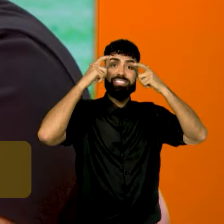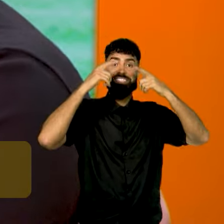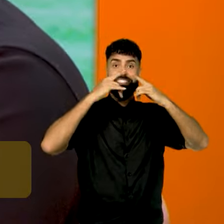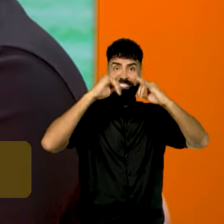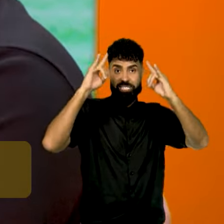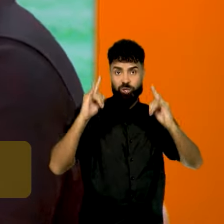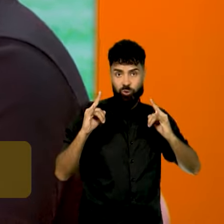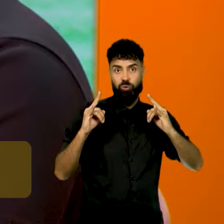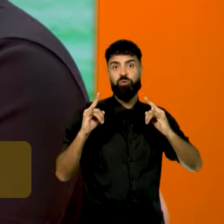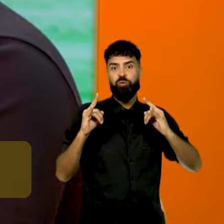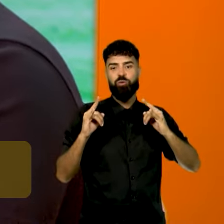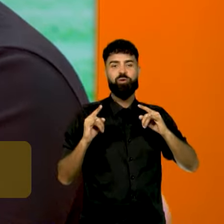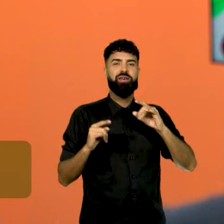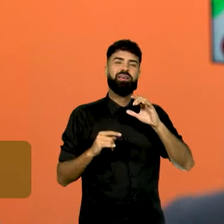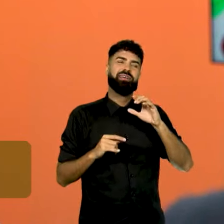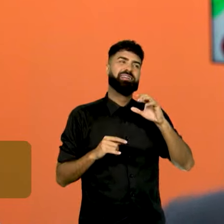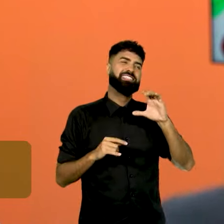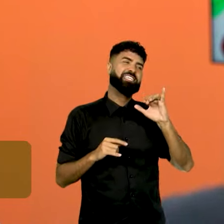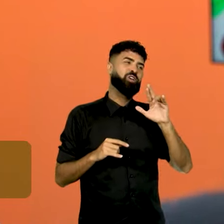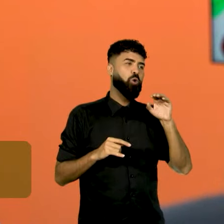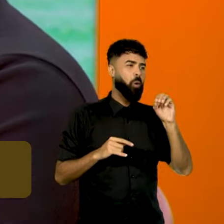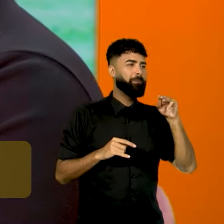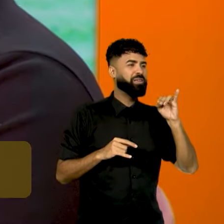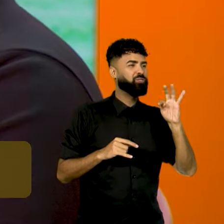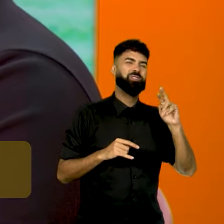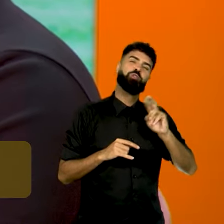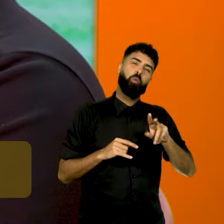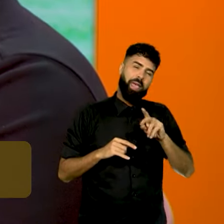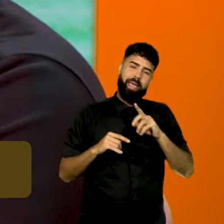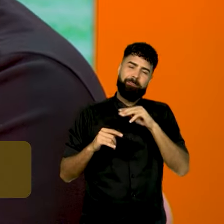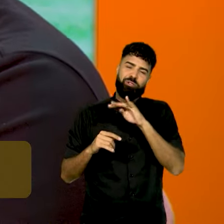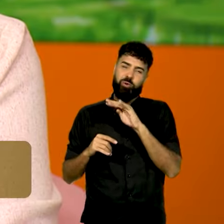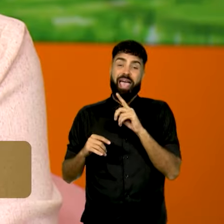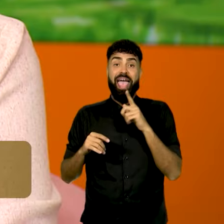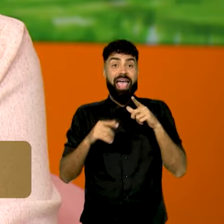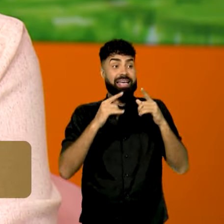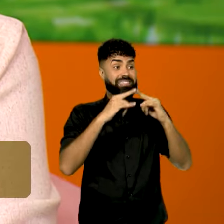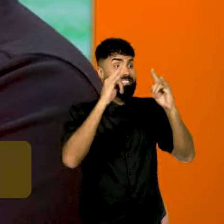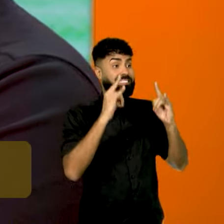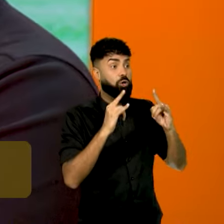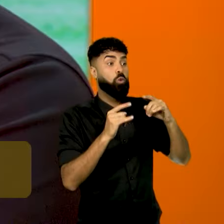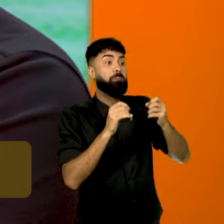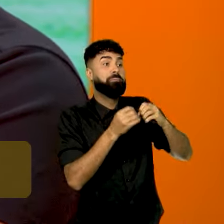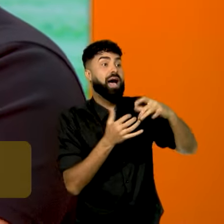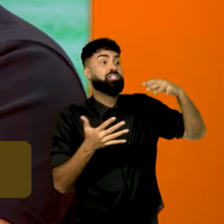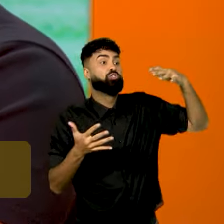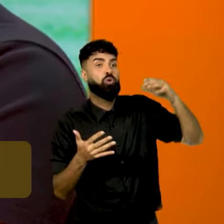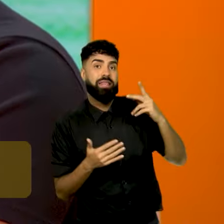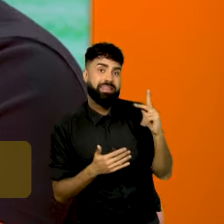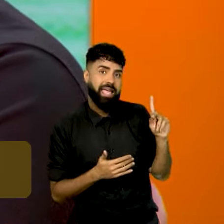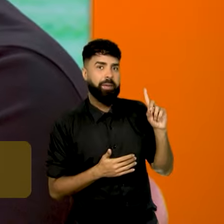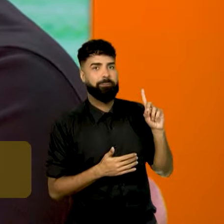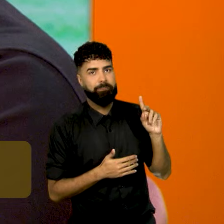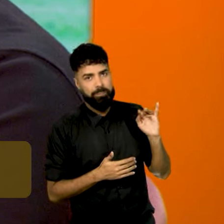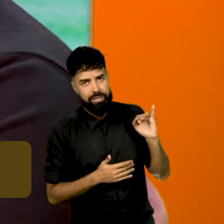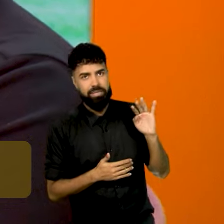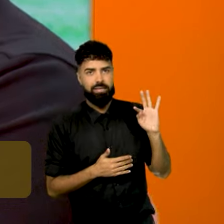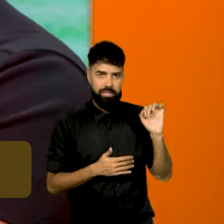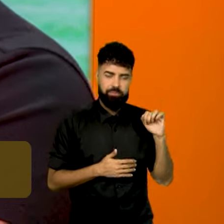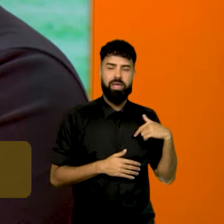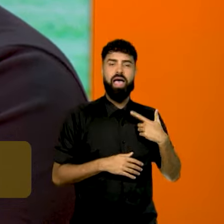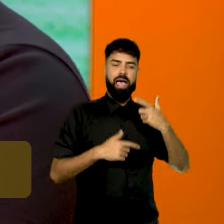Grande Circo Místico. Não era o Grande Circo Místico, era o Circo Mágico do Bita, tinha até um nome. Sim. E vem com essa característica